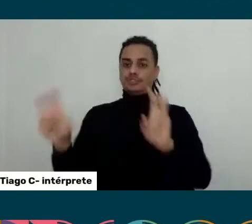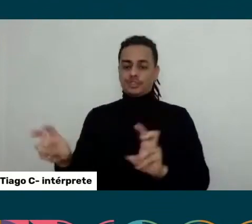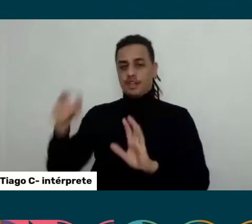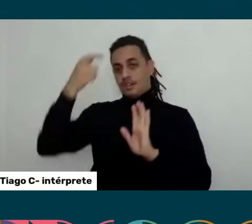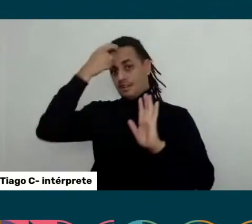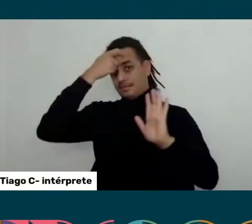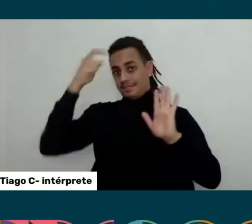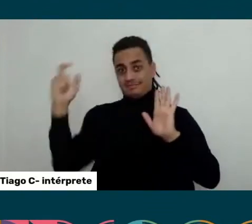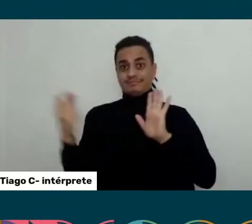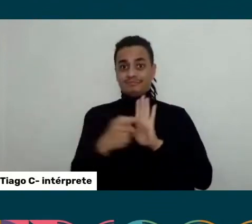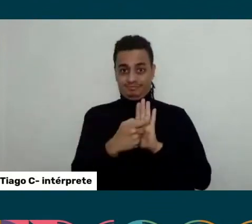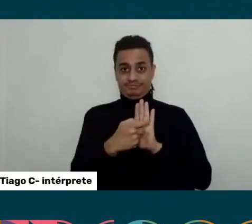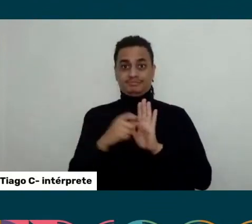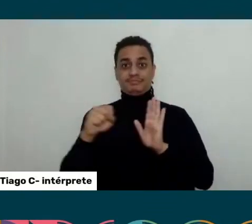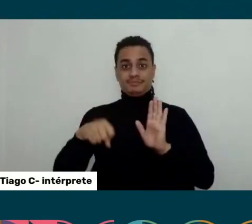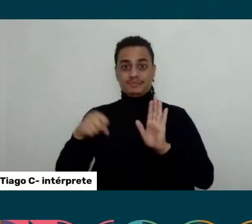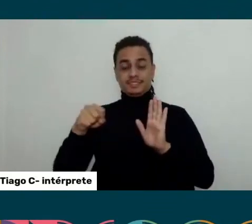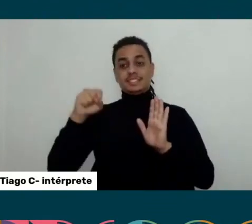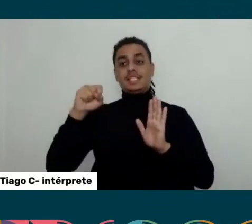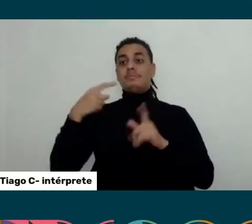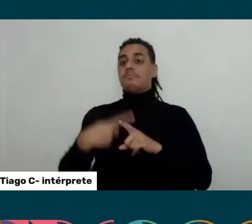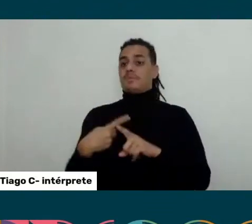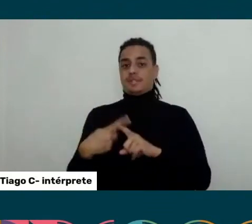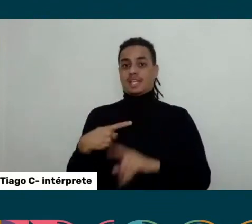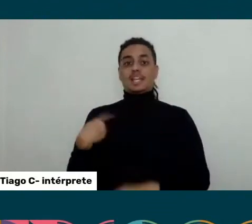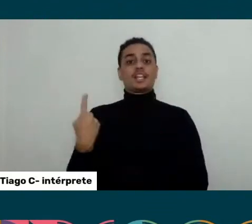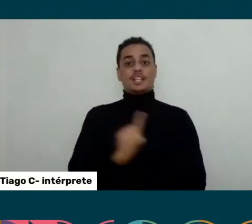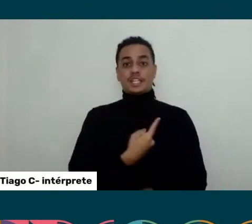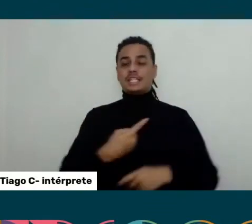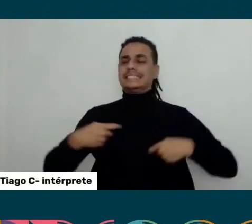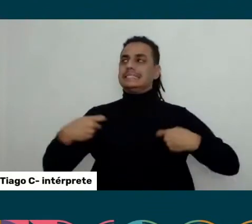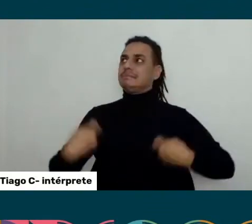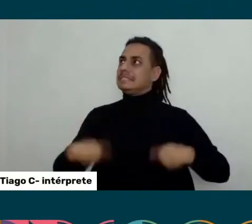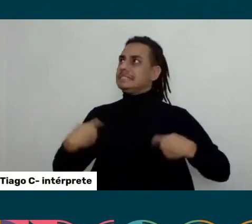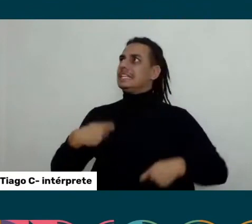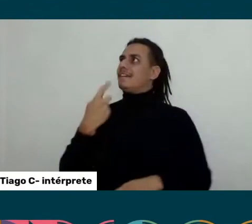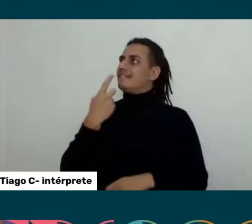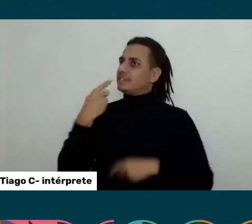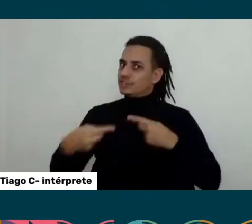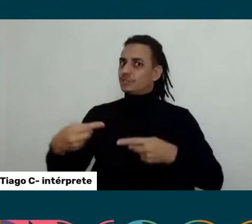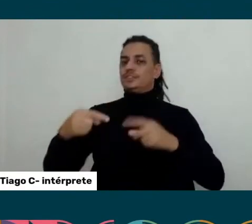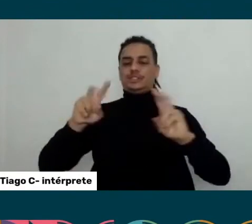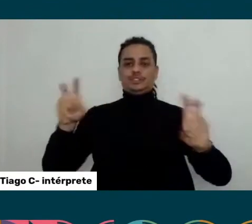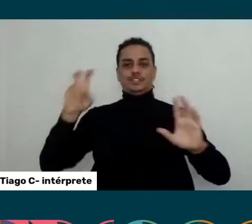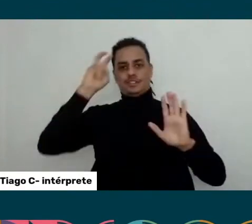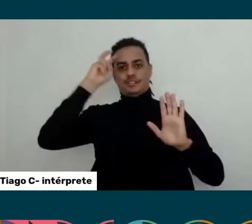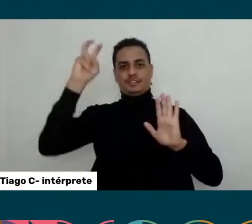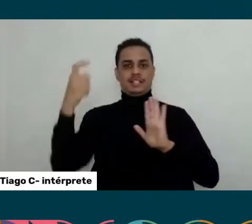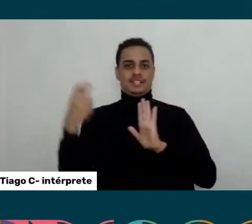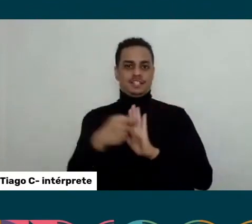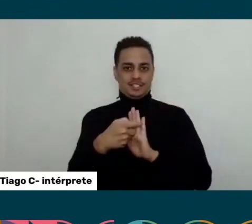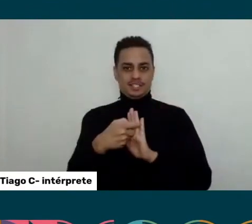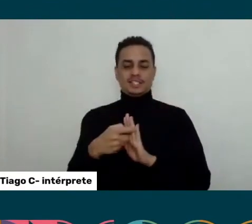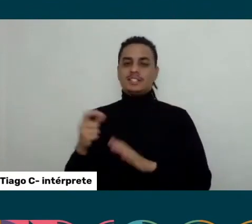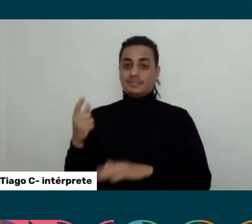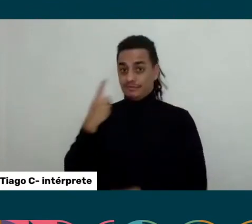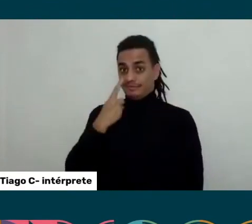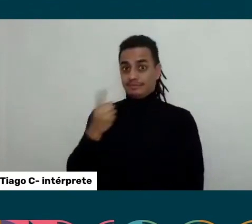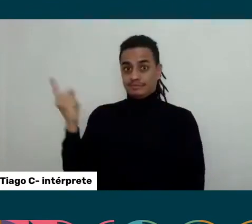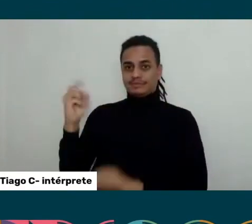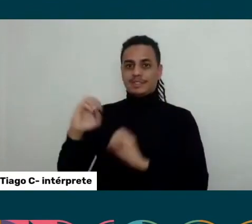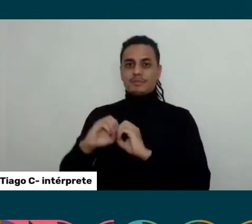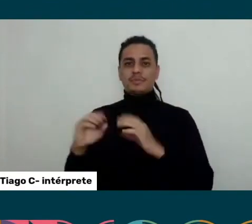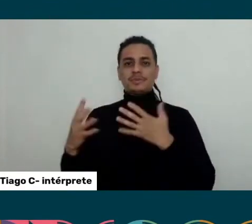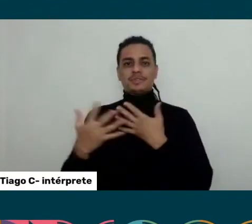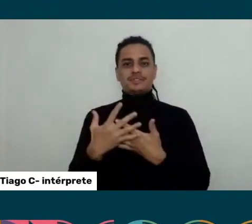artificial. Por quê? Porque ainda precisamos falar muito sobre isso. Vamos aqui para a apresentação. Deixa eu só ver se